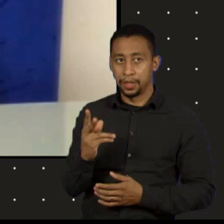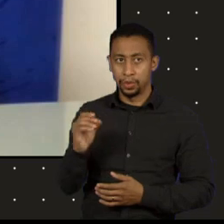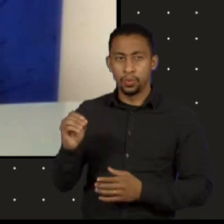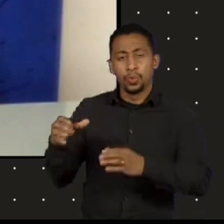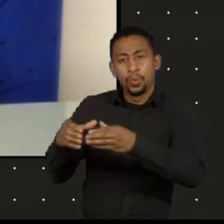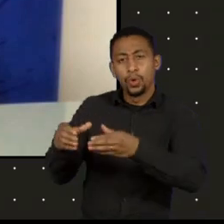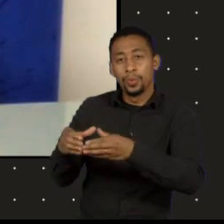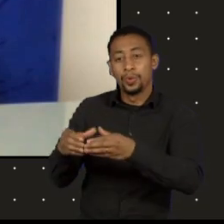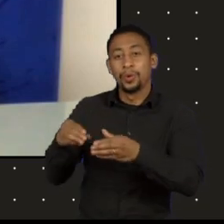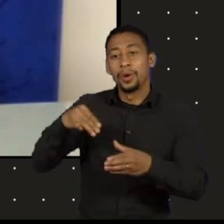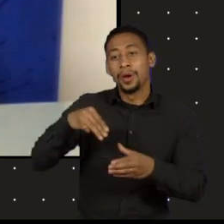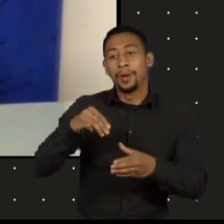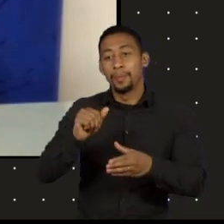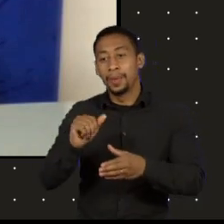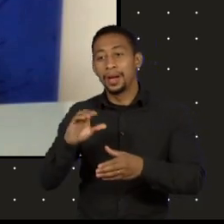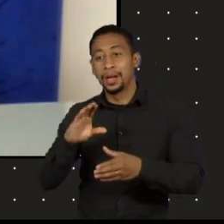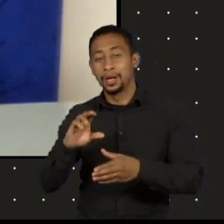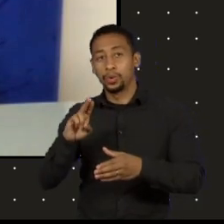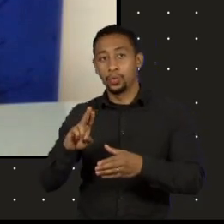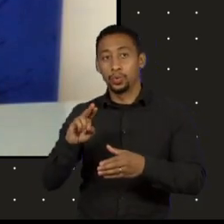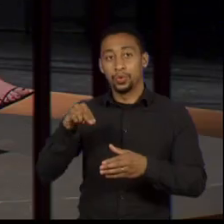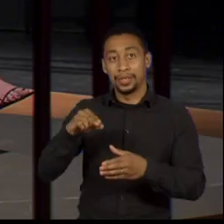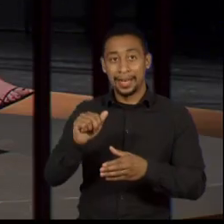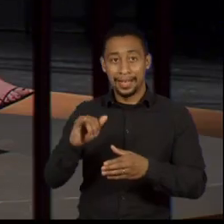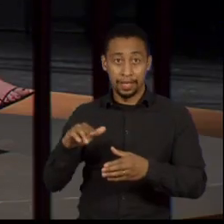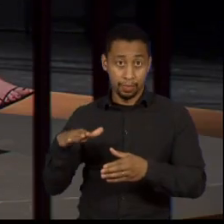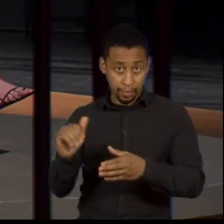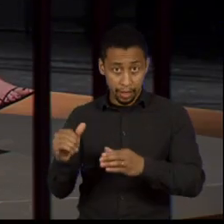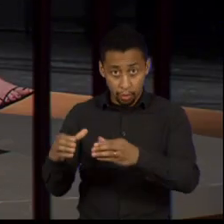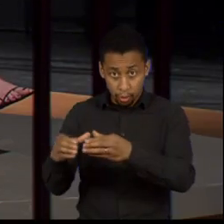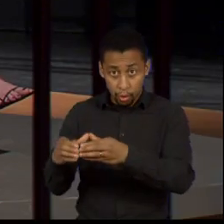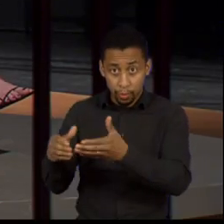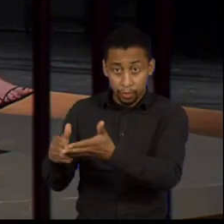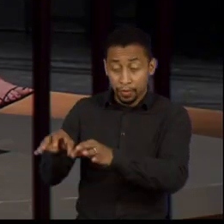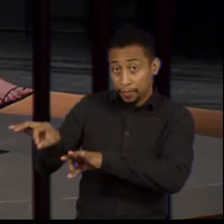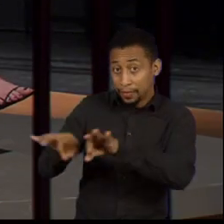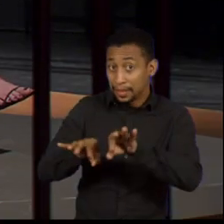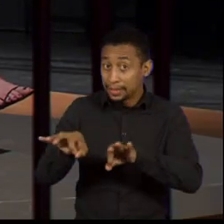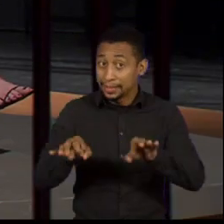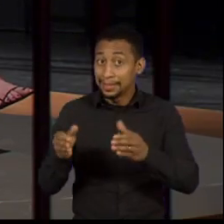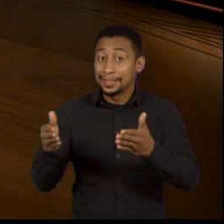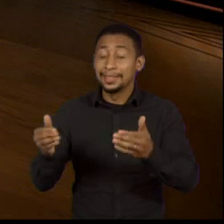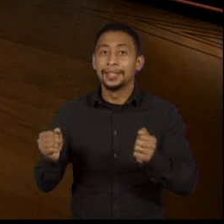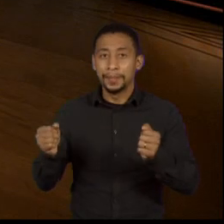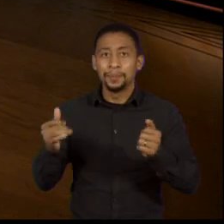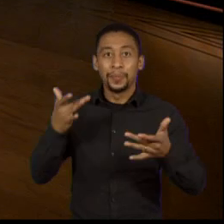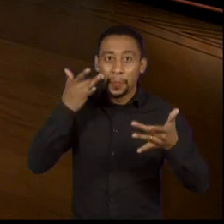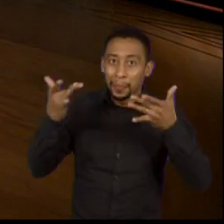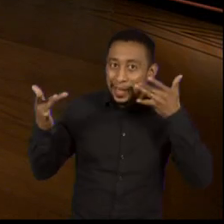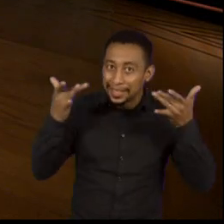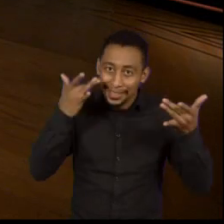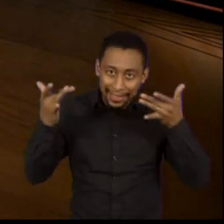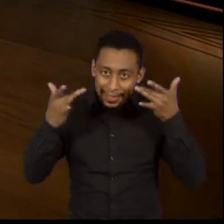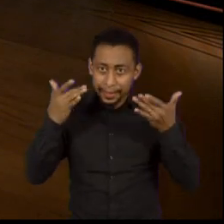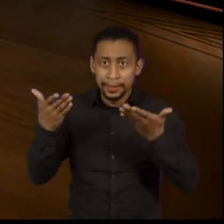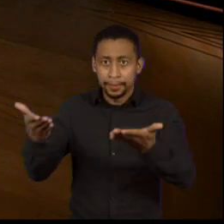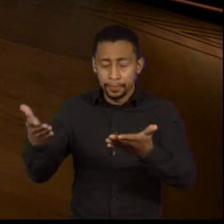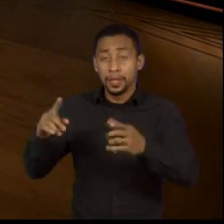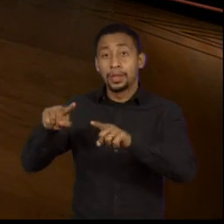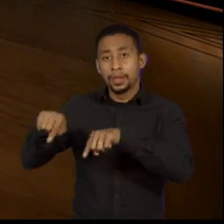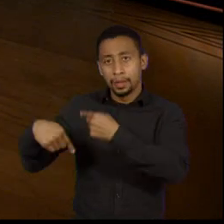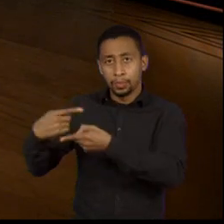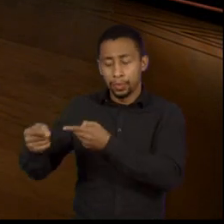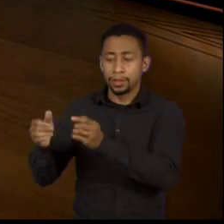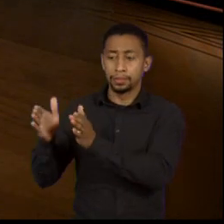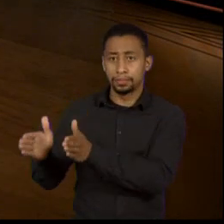CPT era um pouco separado. Existia o grupo Macunaíma, que era o grupo que fazia a peça Macunaíma. Depois, as peças